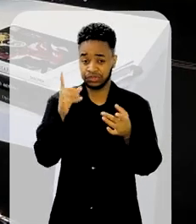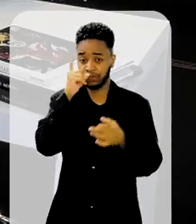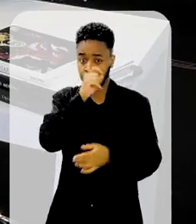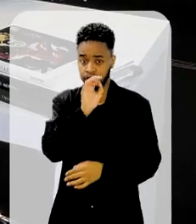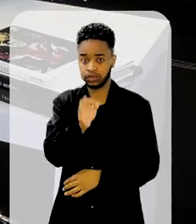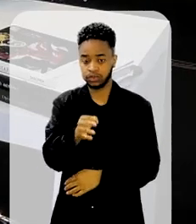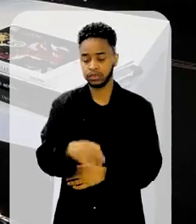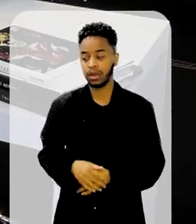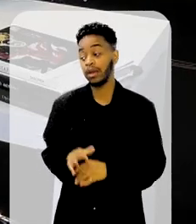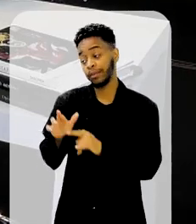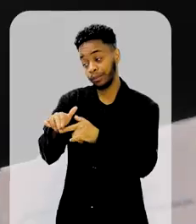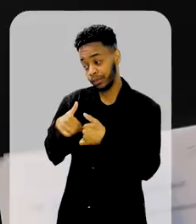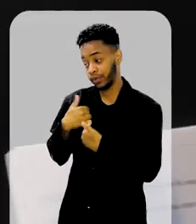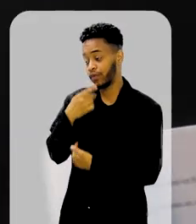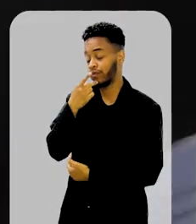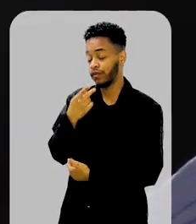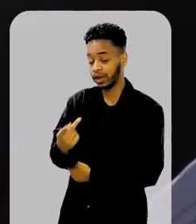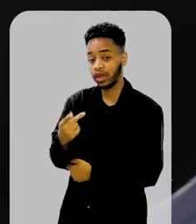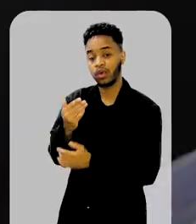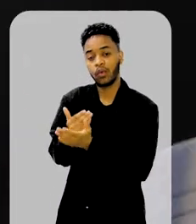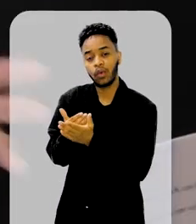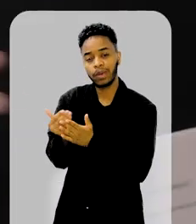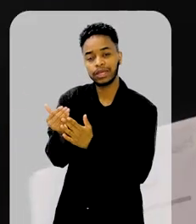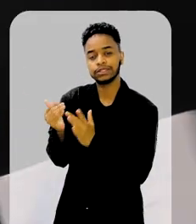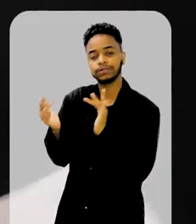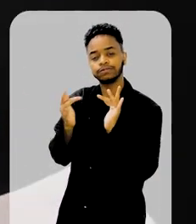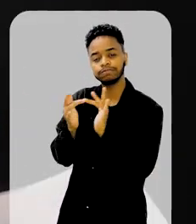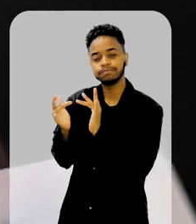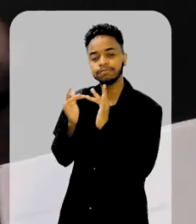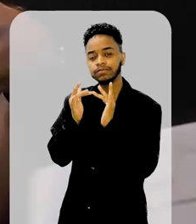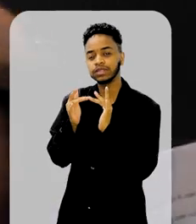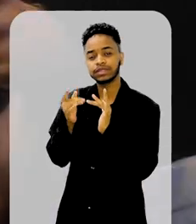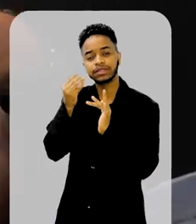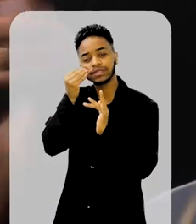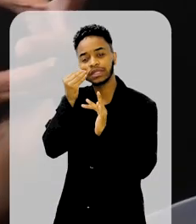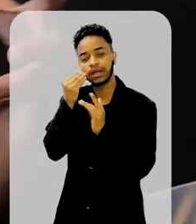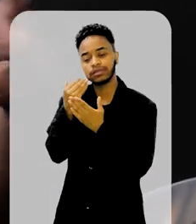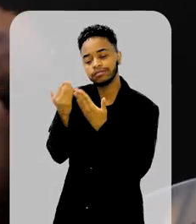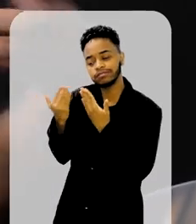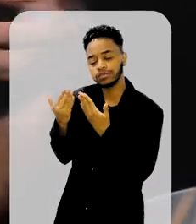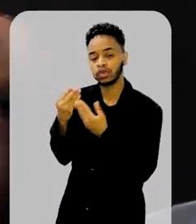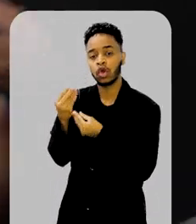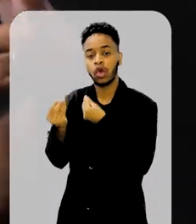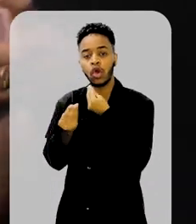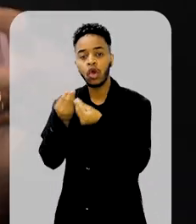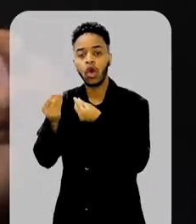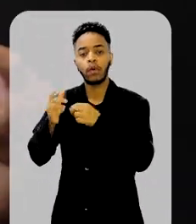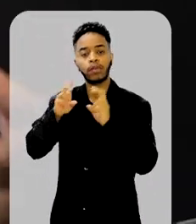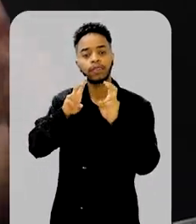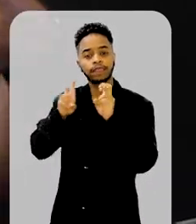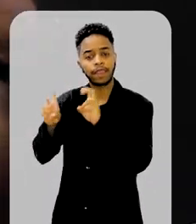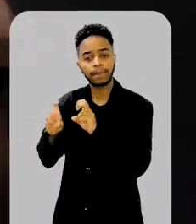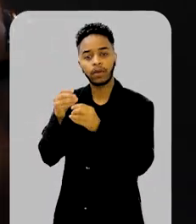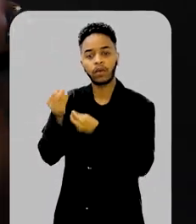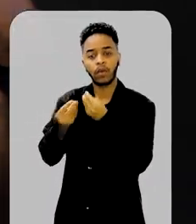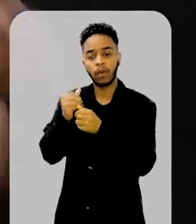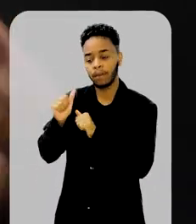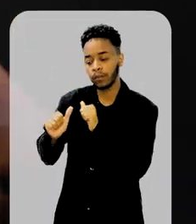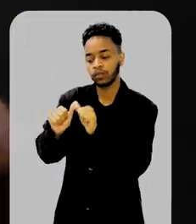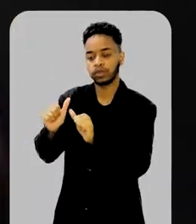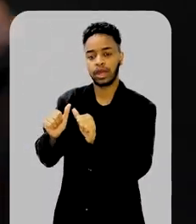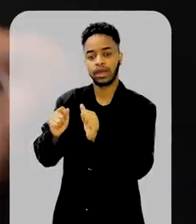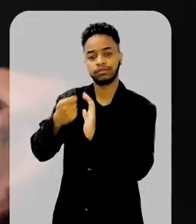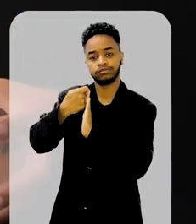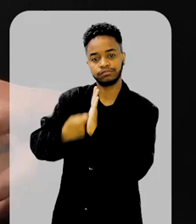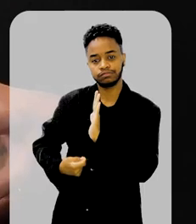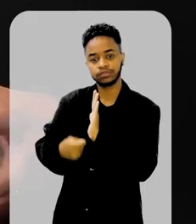sensível por isso que eu te disse que esse que esse namoro ele começa ali nessa questão como é que a gente vai ter como é que a gente vai ser ter o tema como é que nós vamos transformar